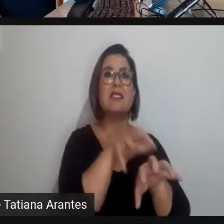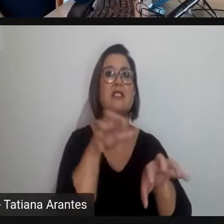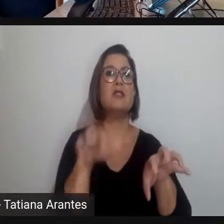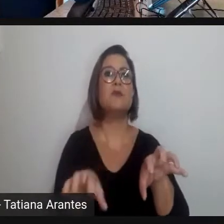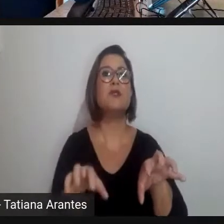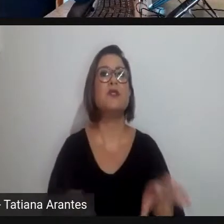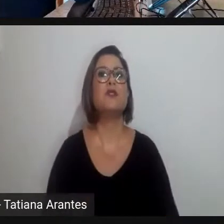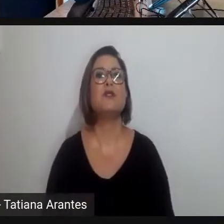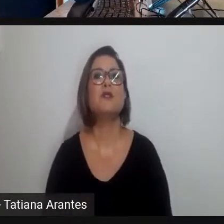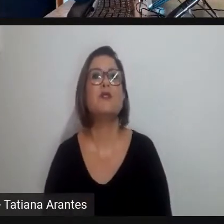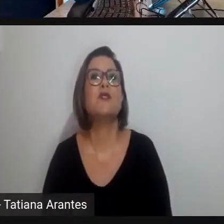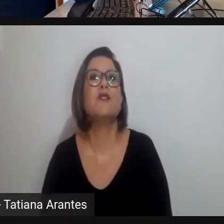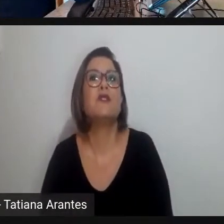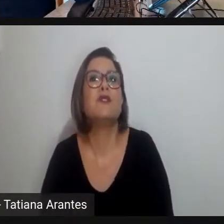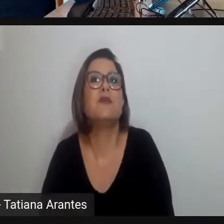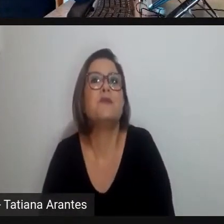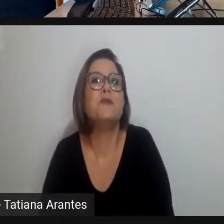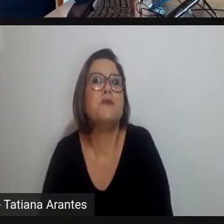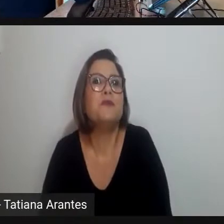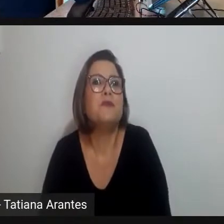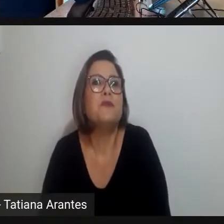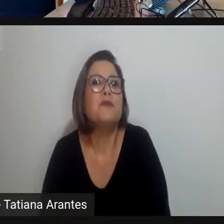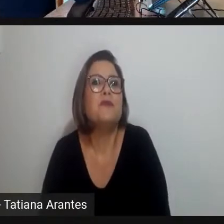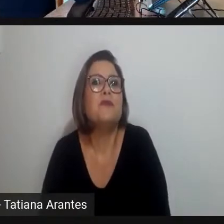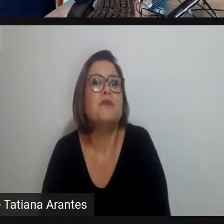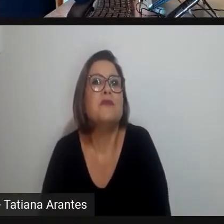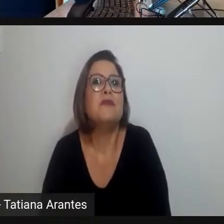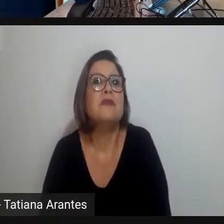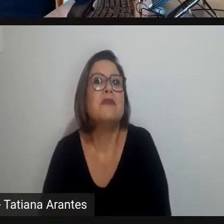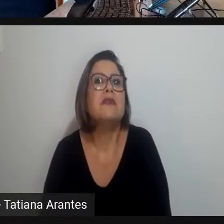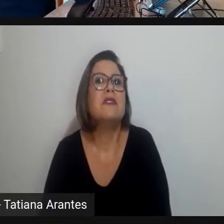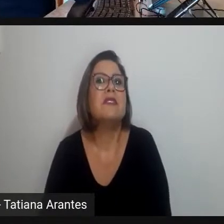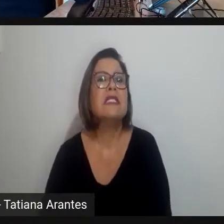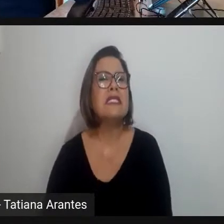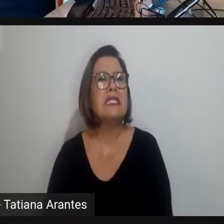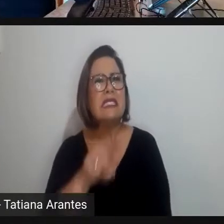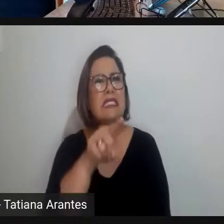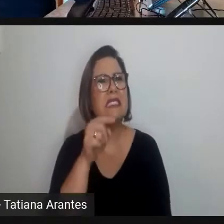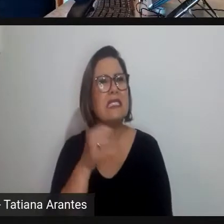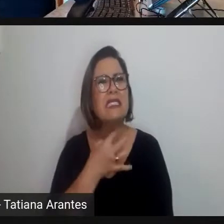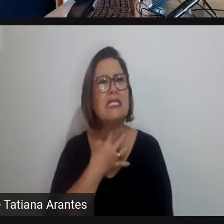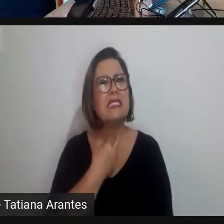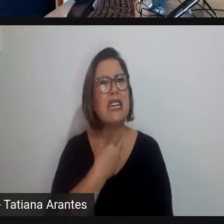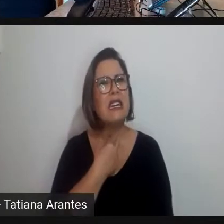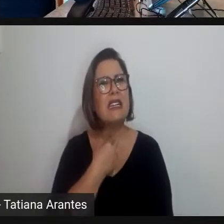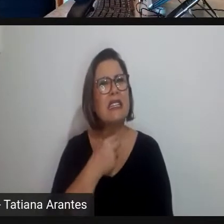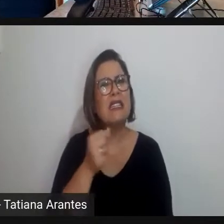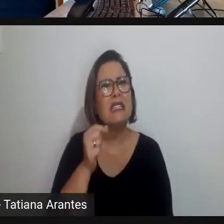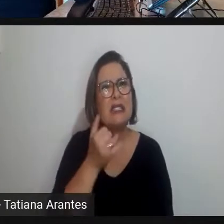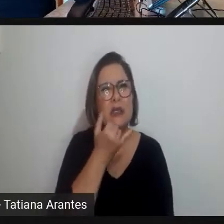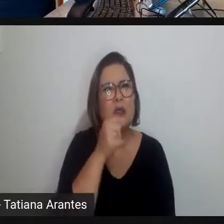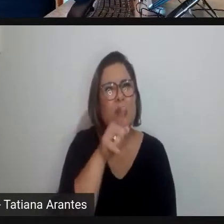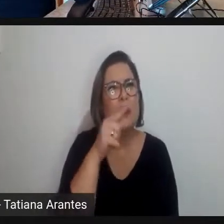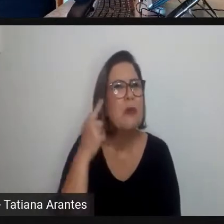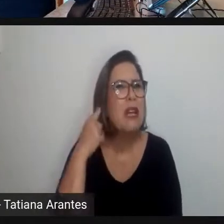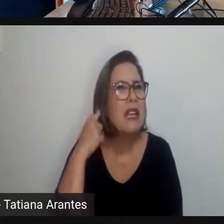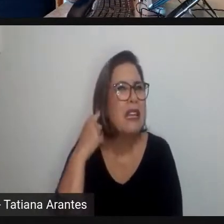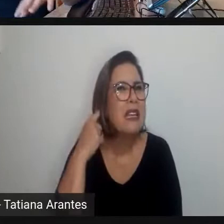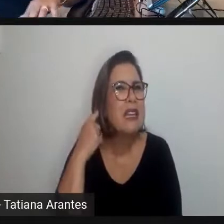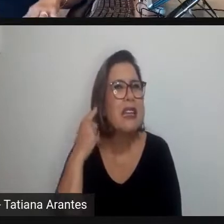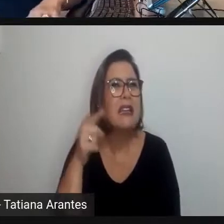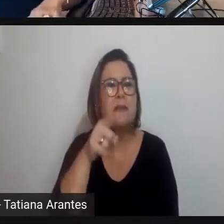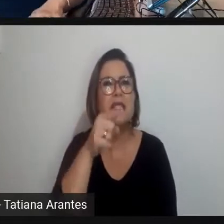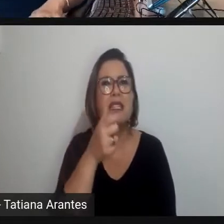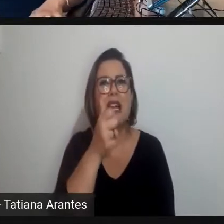Doutor Ricardo, deixa eu só interromper um minutinho. Tem alguma coisa acontecendo com o áudio do senhor. Está falhando. Deixa eu